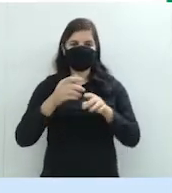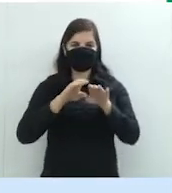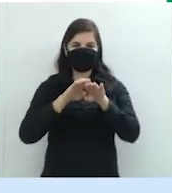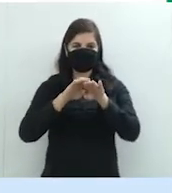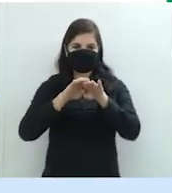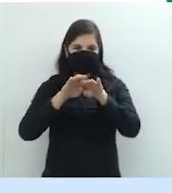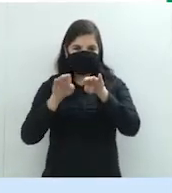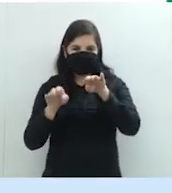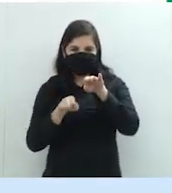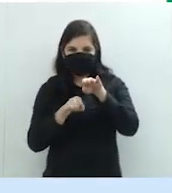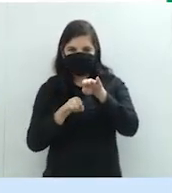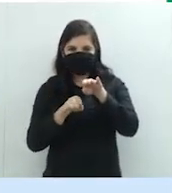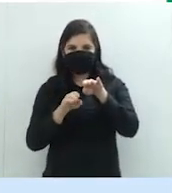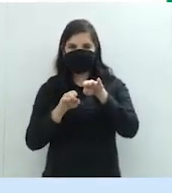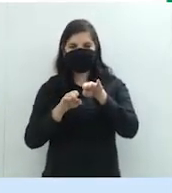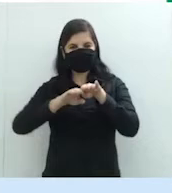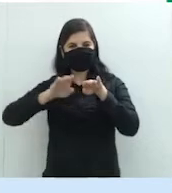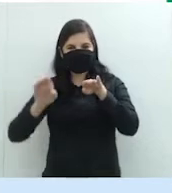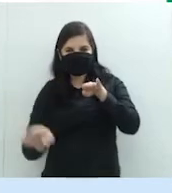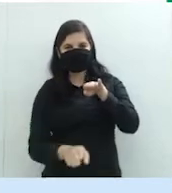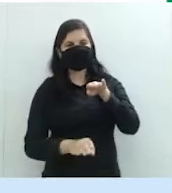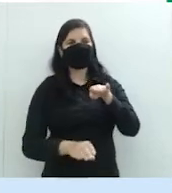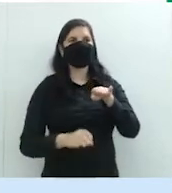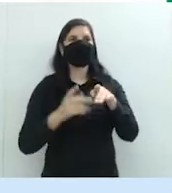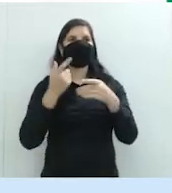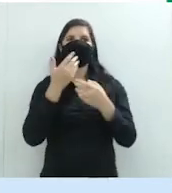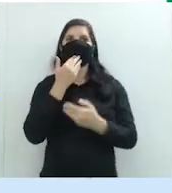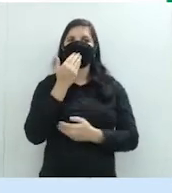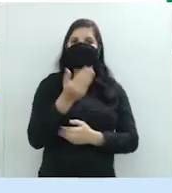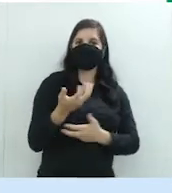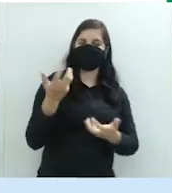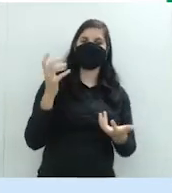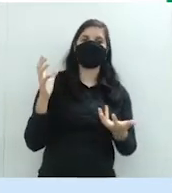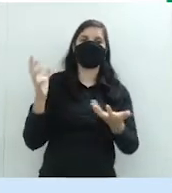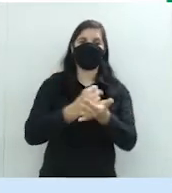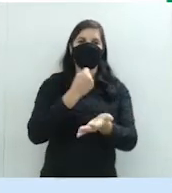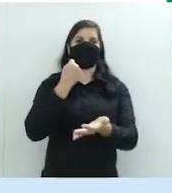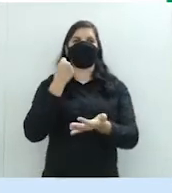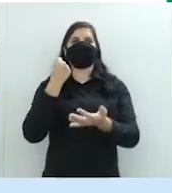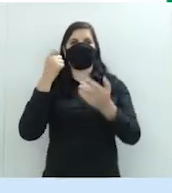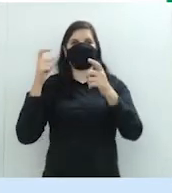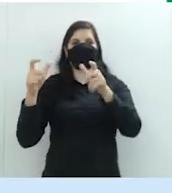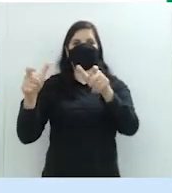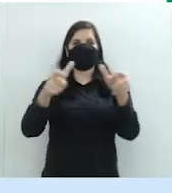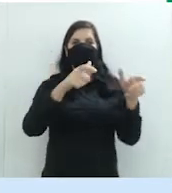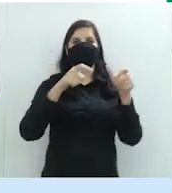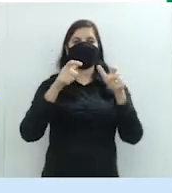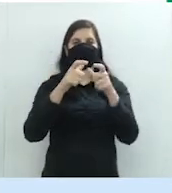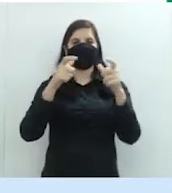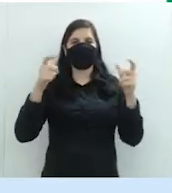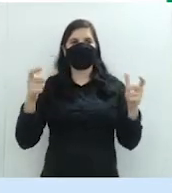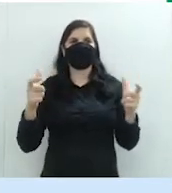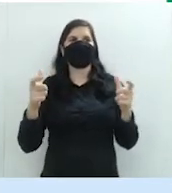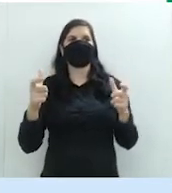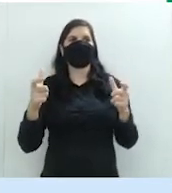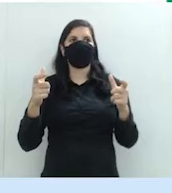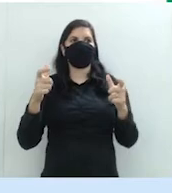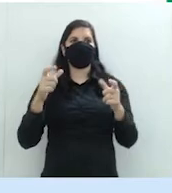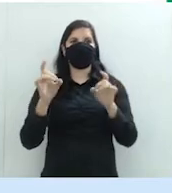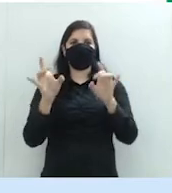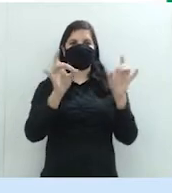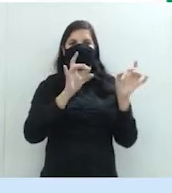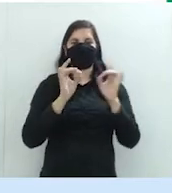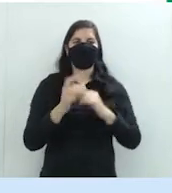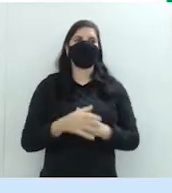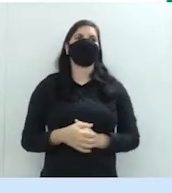nobreza e burguesia pretendia conquistar territórios e ampliar o quê? O